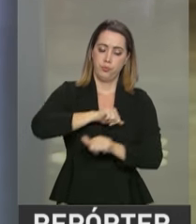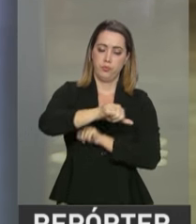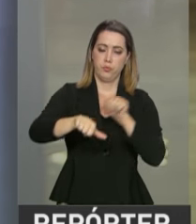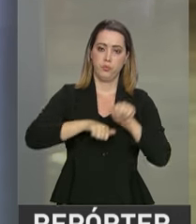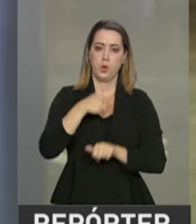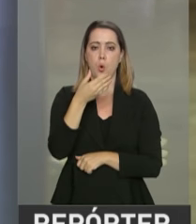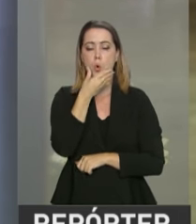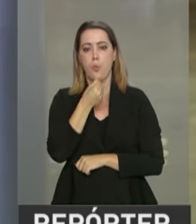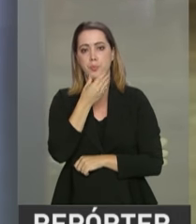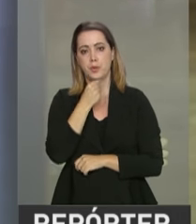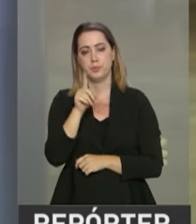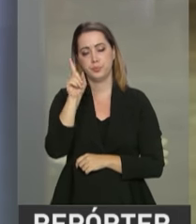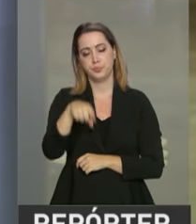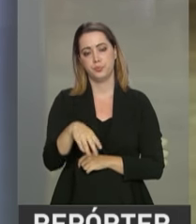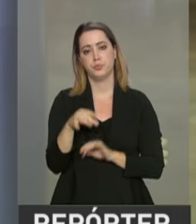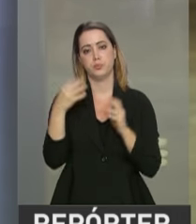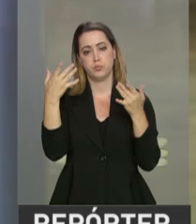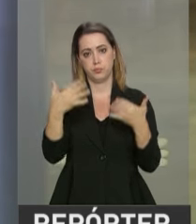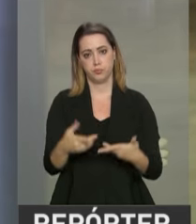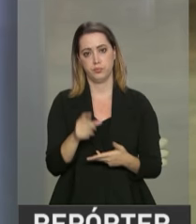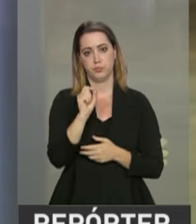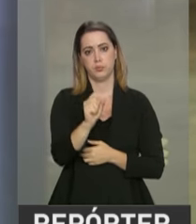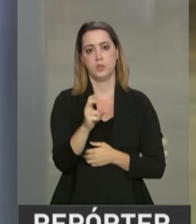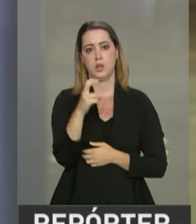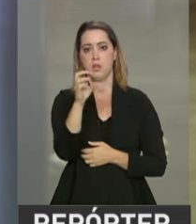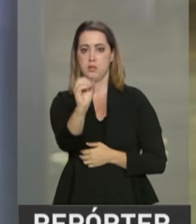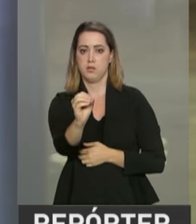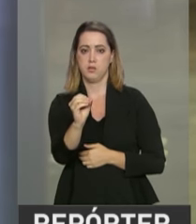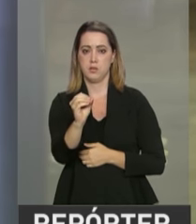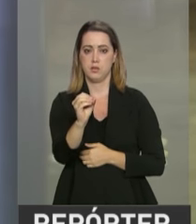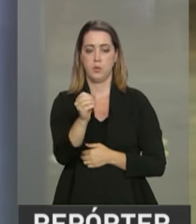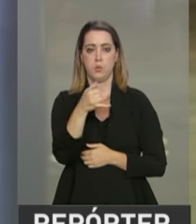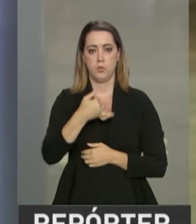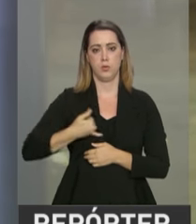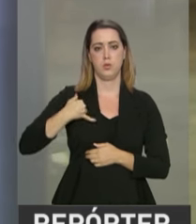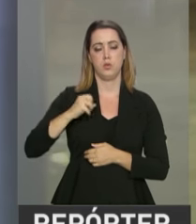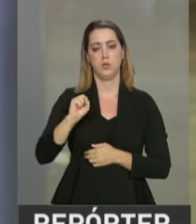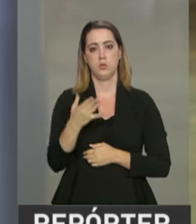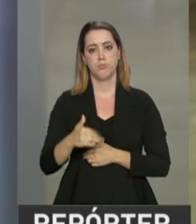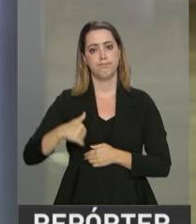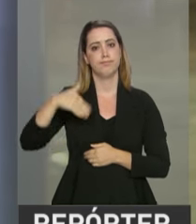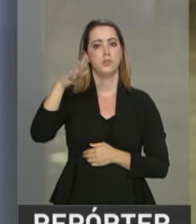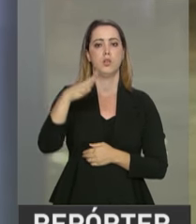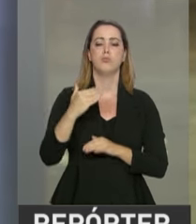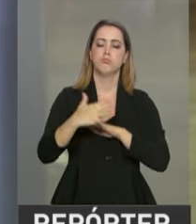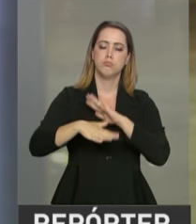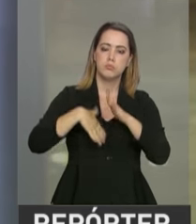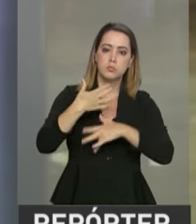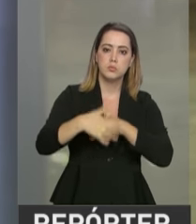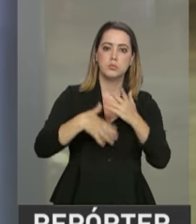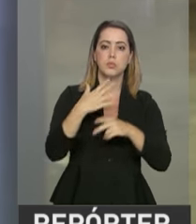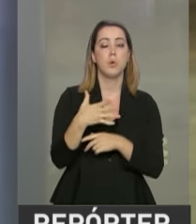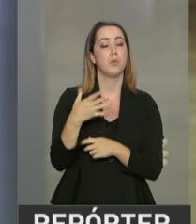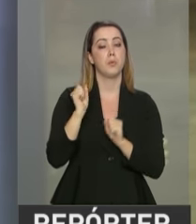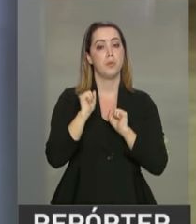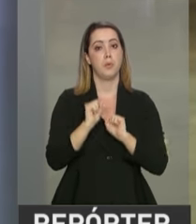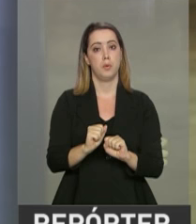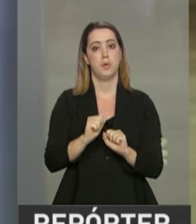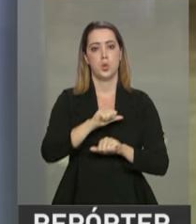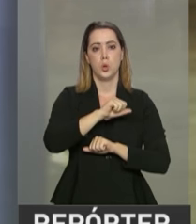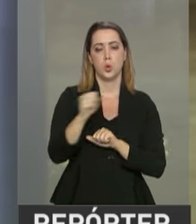para homens serão as seguintes: aqueles que têm 50 anos ou mais passarão por essas regras de transição para requerer